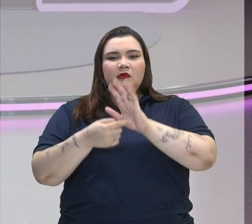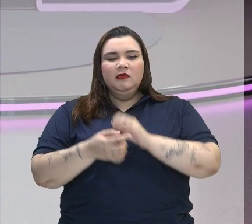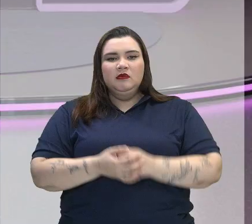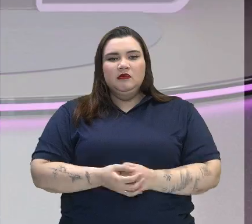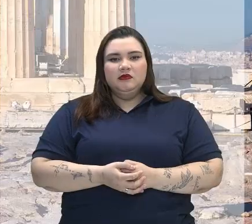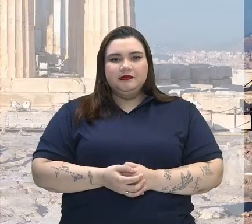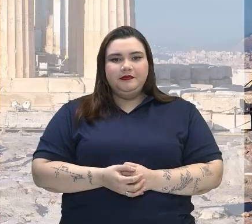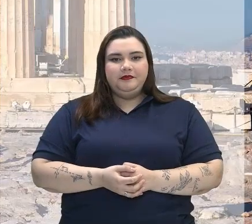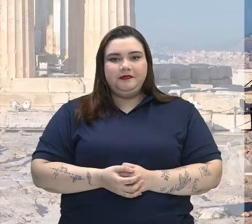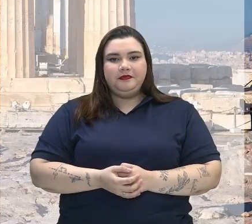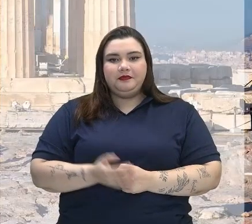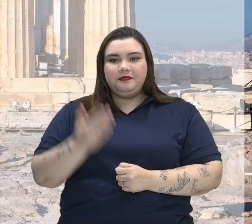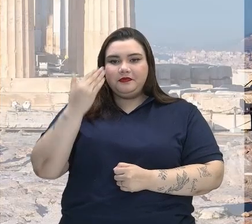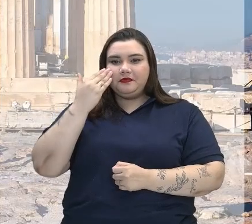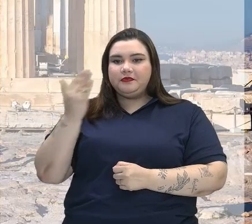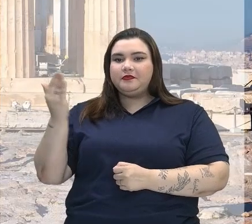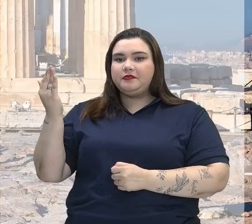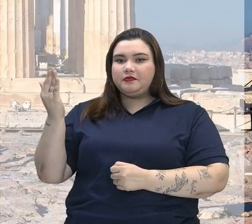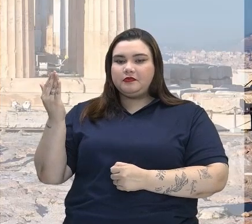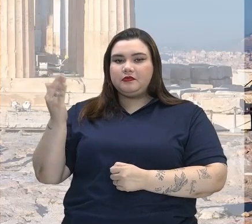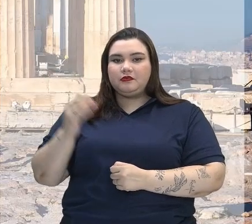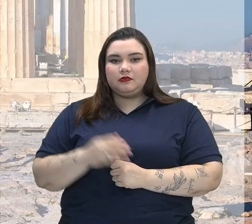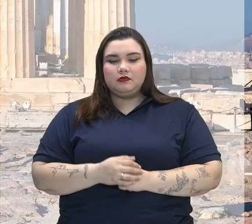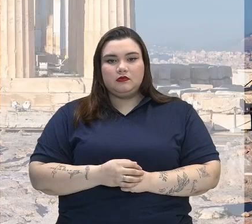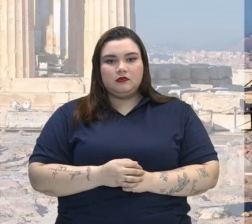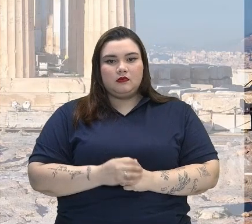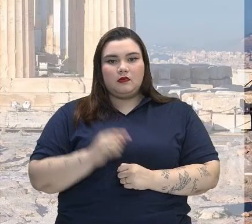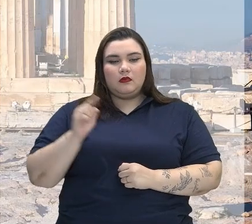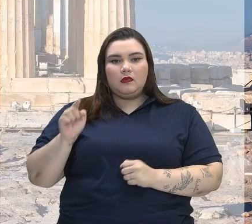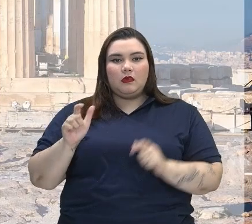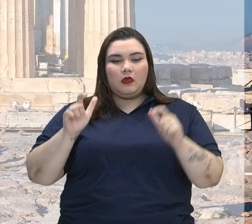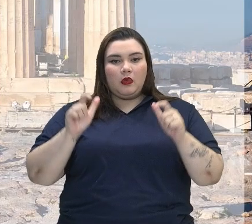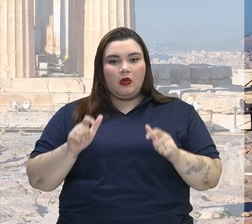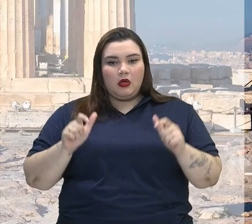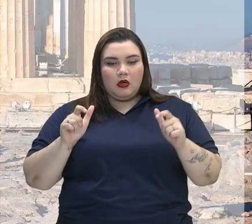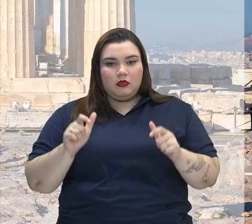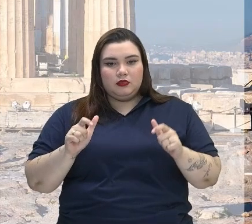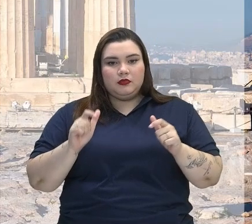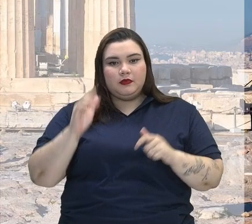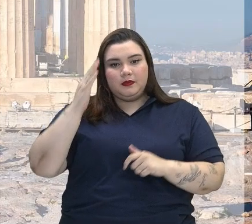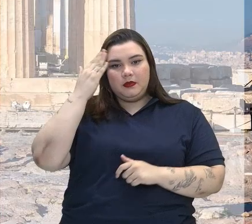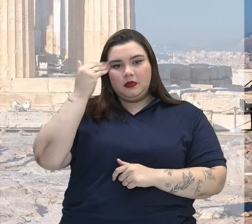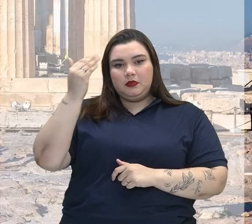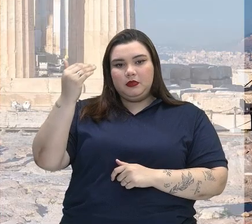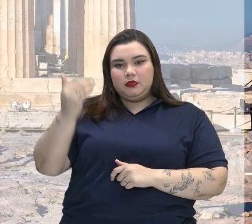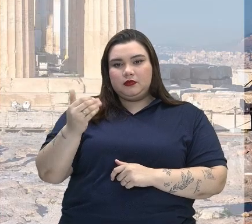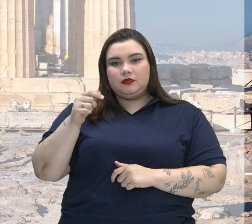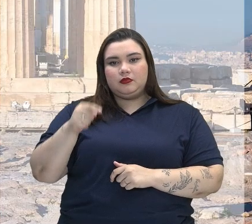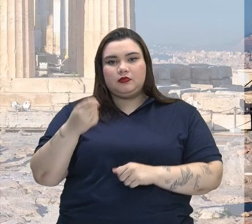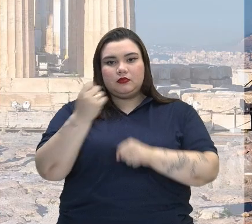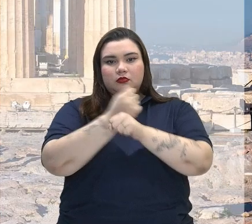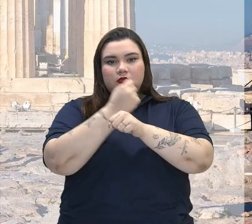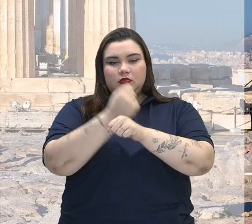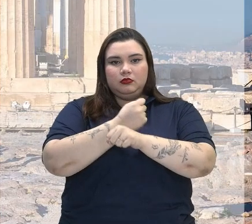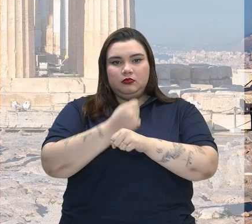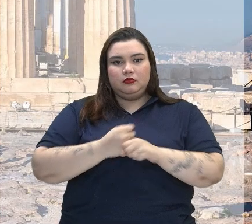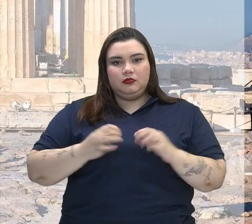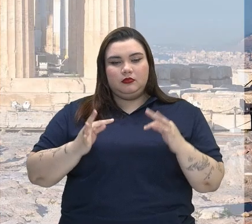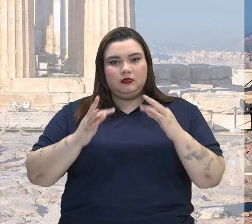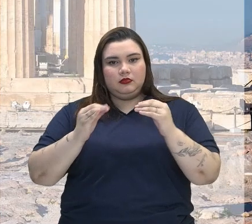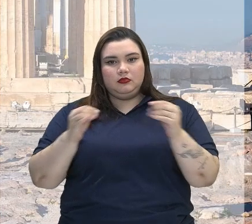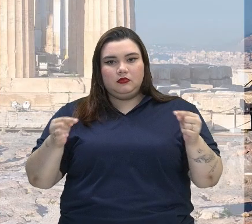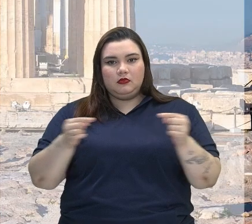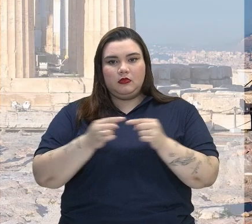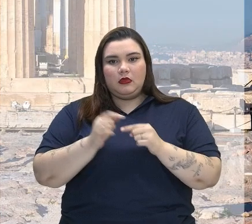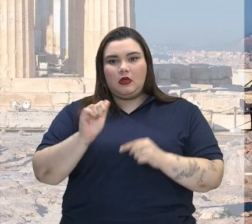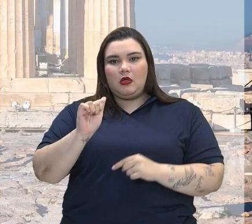nossa cartela. Esse monumento é o Parthenon, então, ele é formado todo aí pela proporção